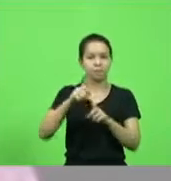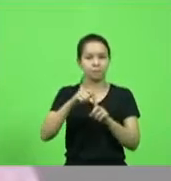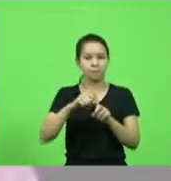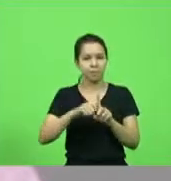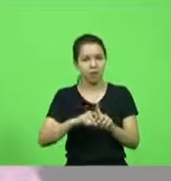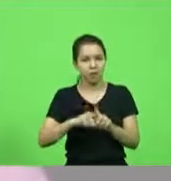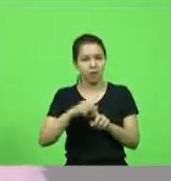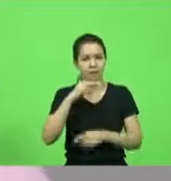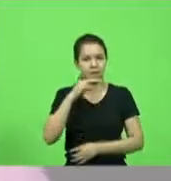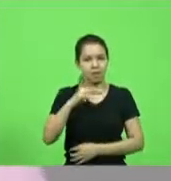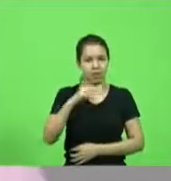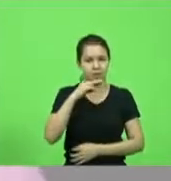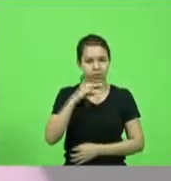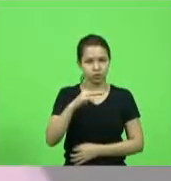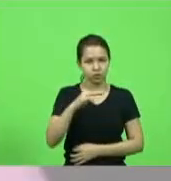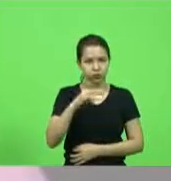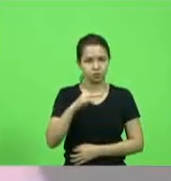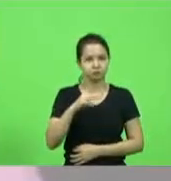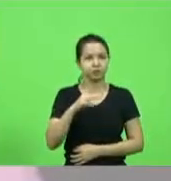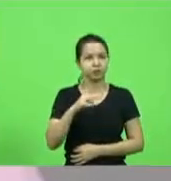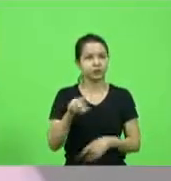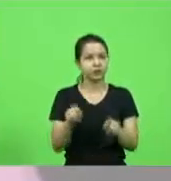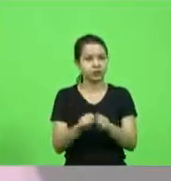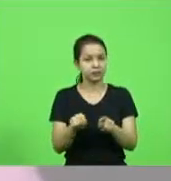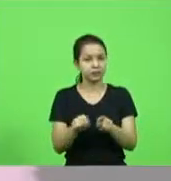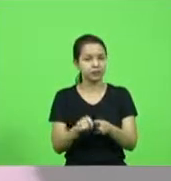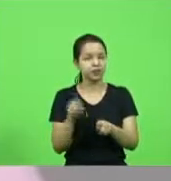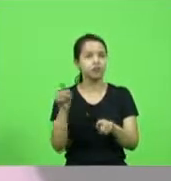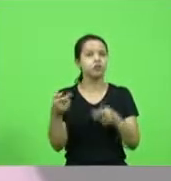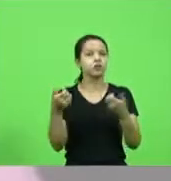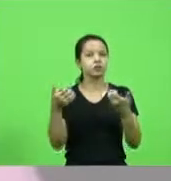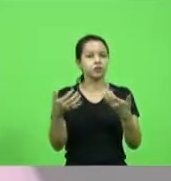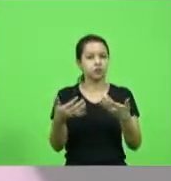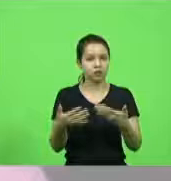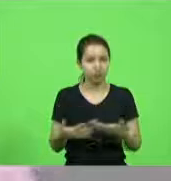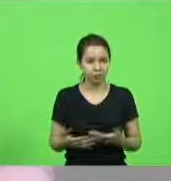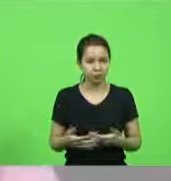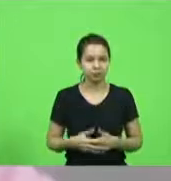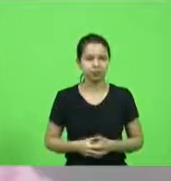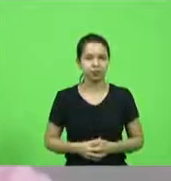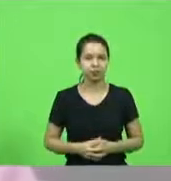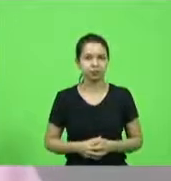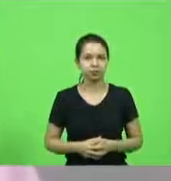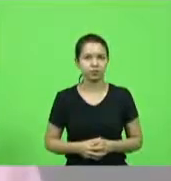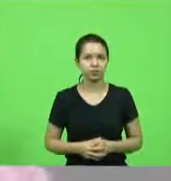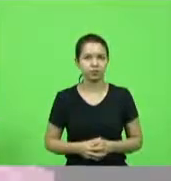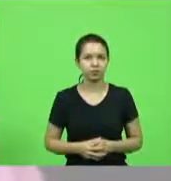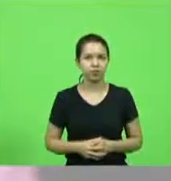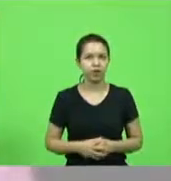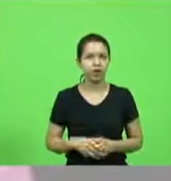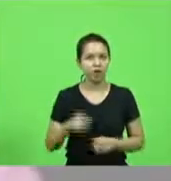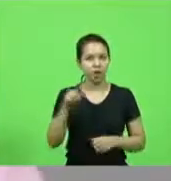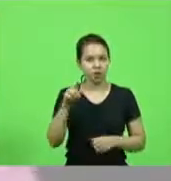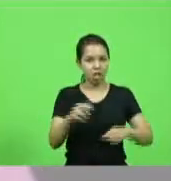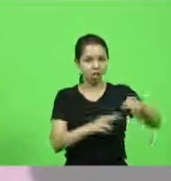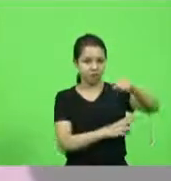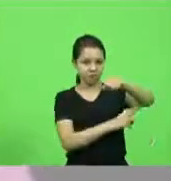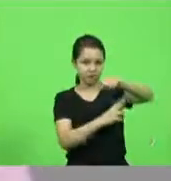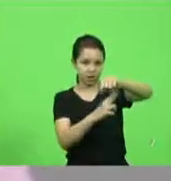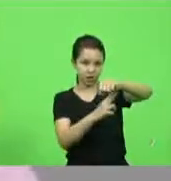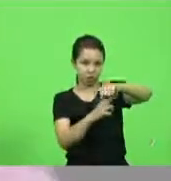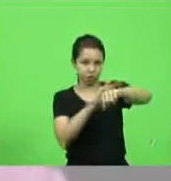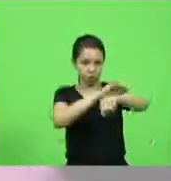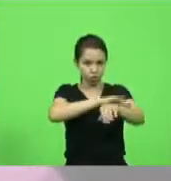de março, e já ressaltando que é apenas aquele elevado, aquele viaduto que vai